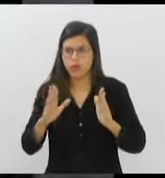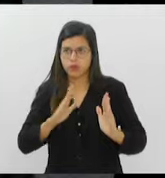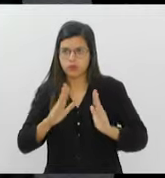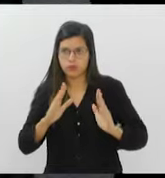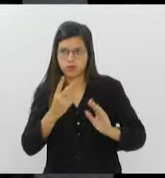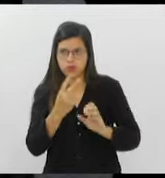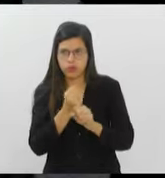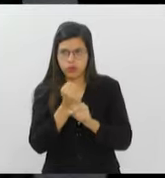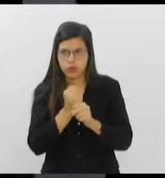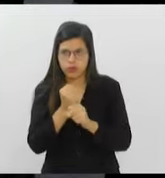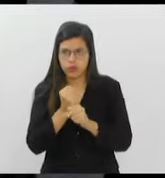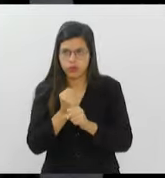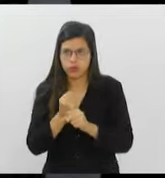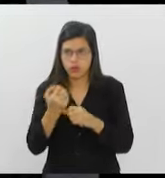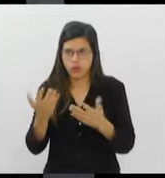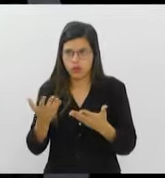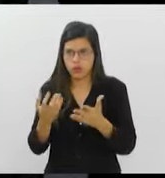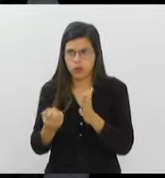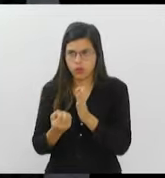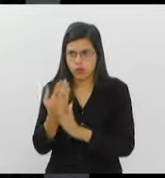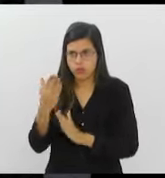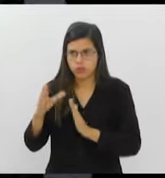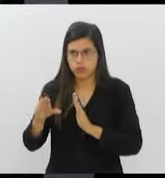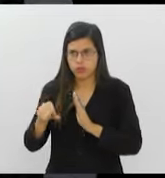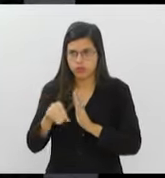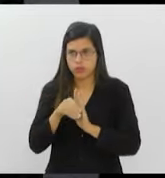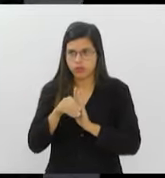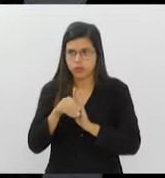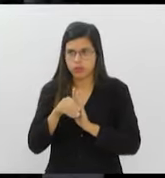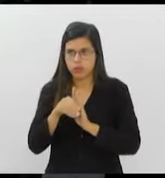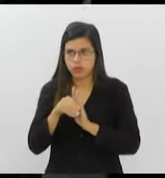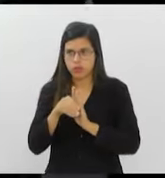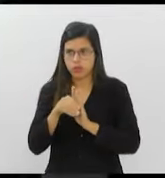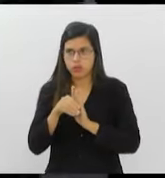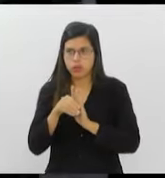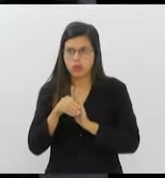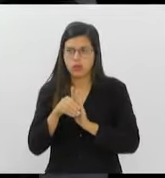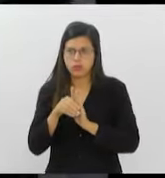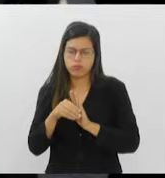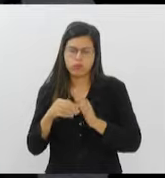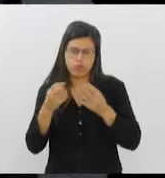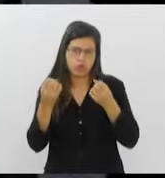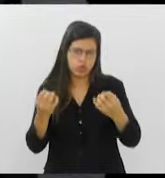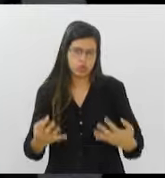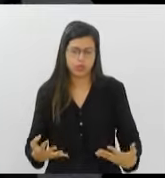2 anos. Eu quero que o autor da emenda... Beleza, para fazer esse esclarecimento.